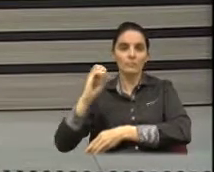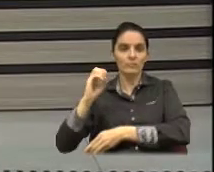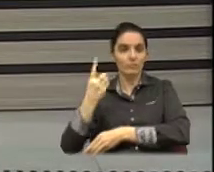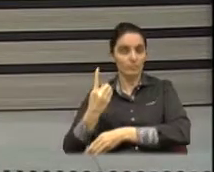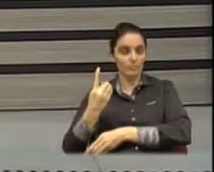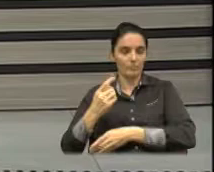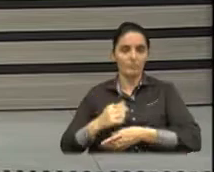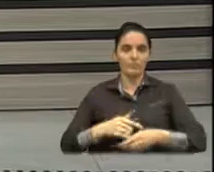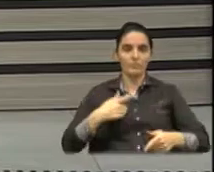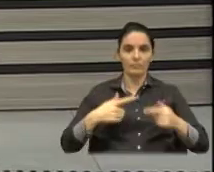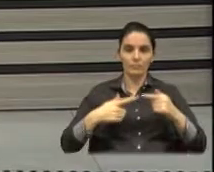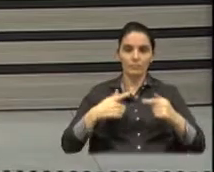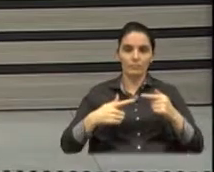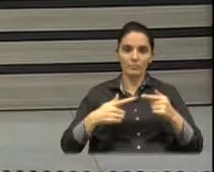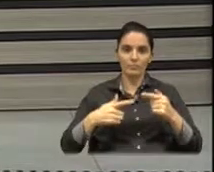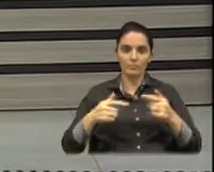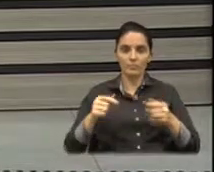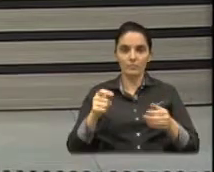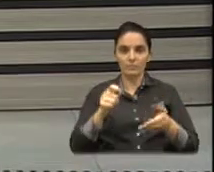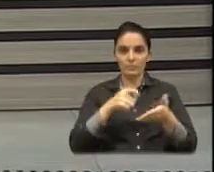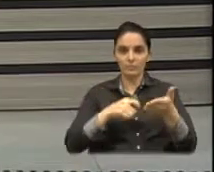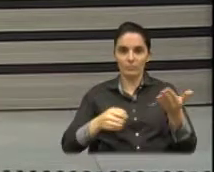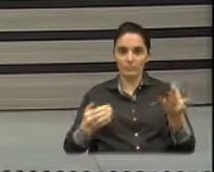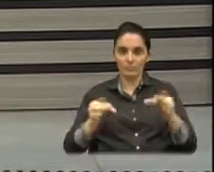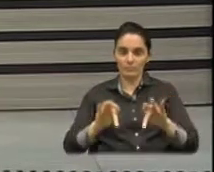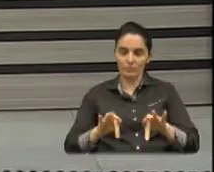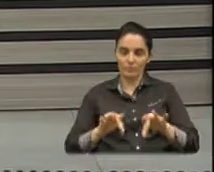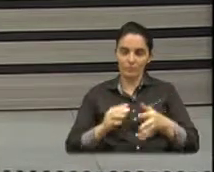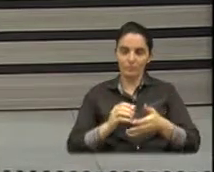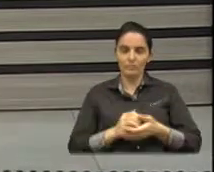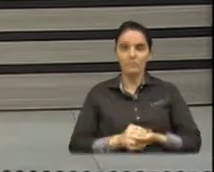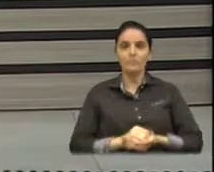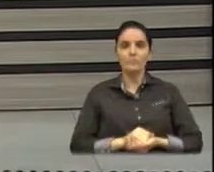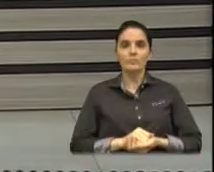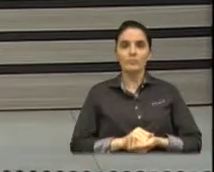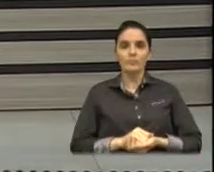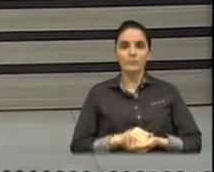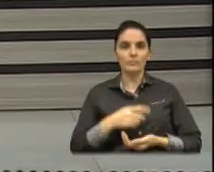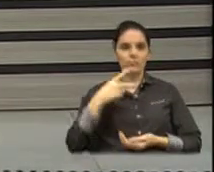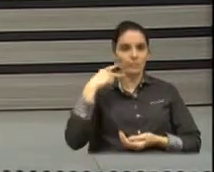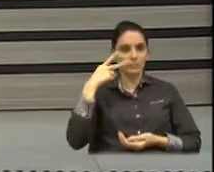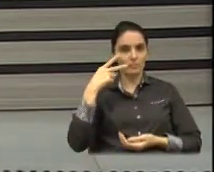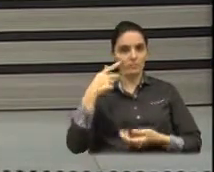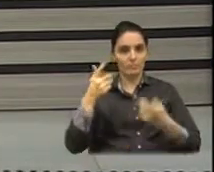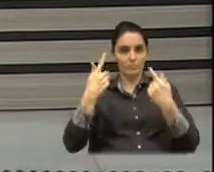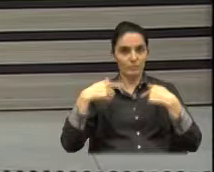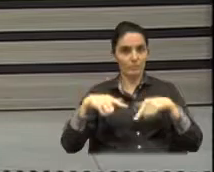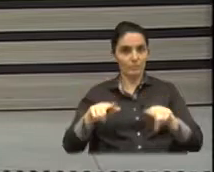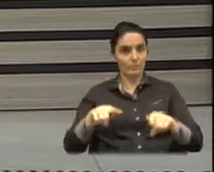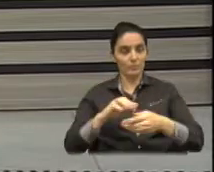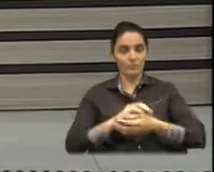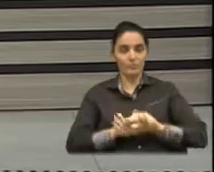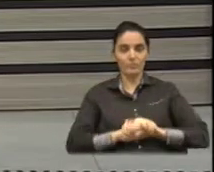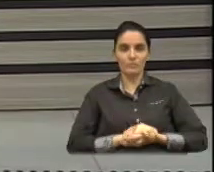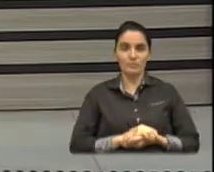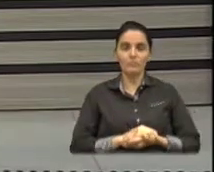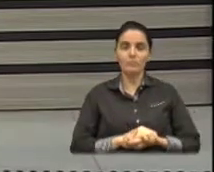final elaborada pela Comissão Permanente de Constituição, Justiça e Redação. Algum vereador deseja impugnar?